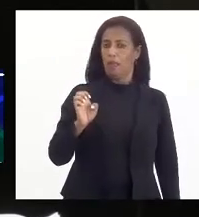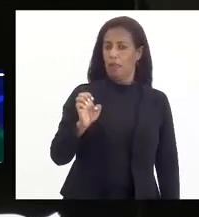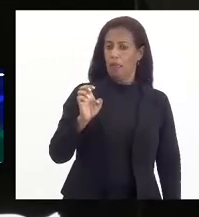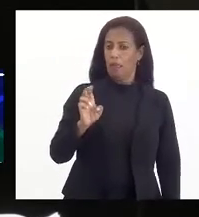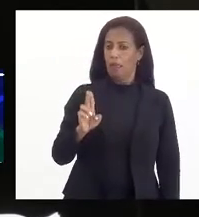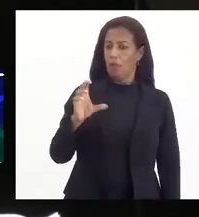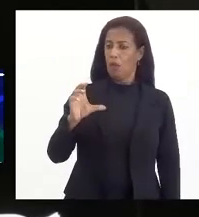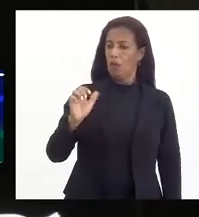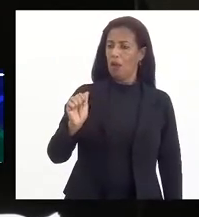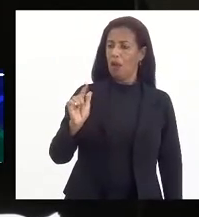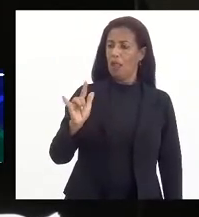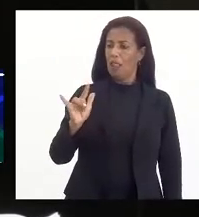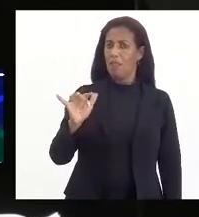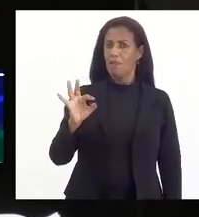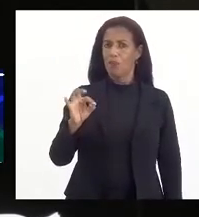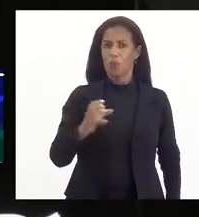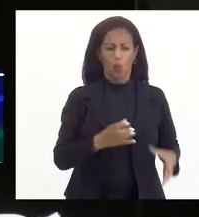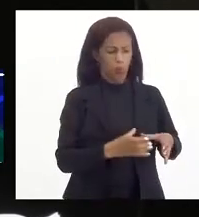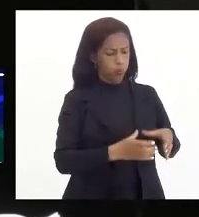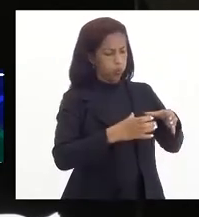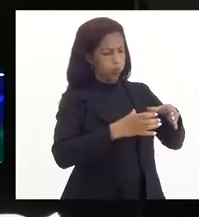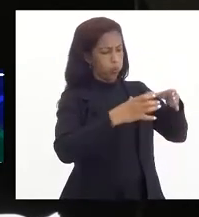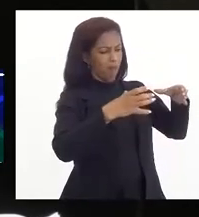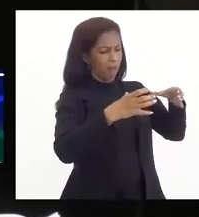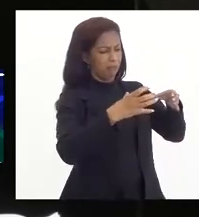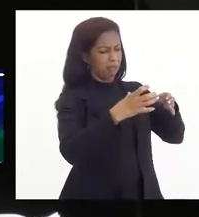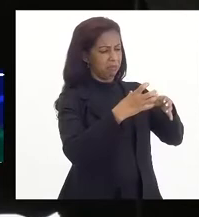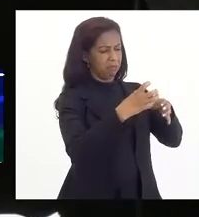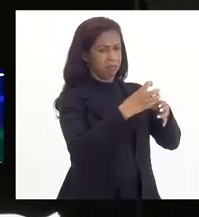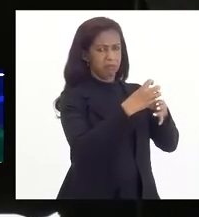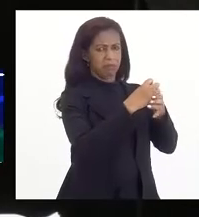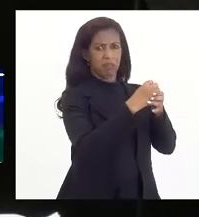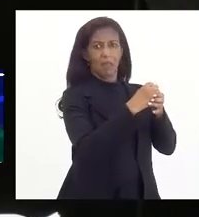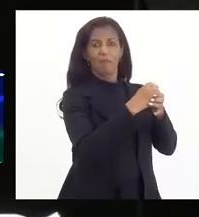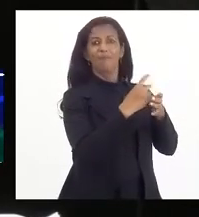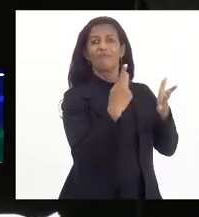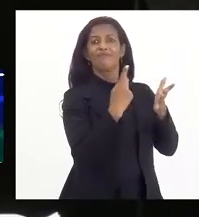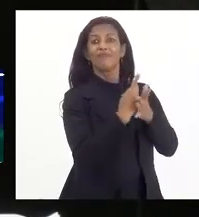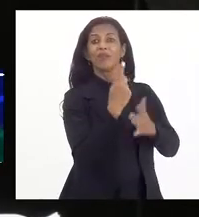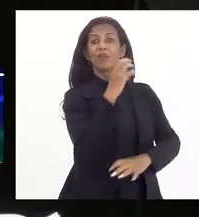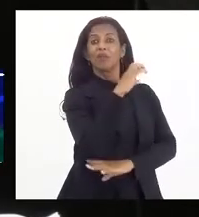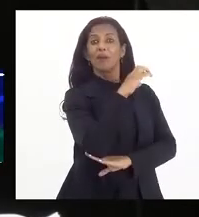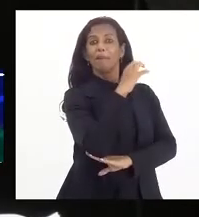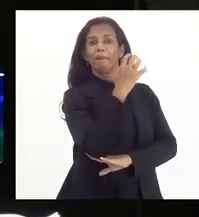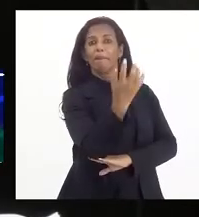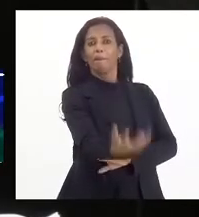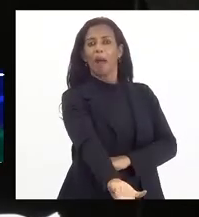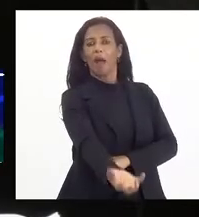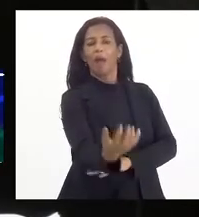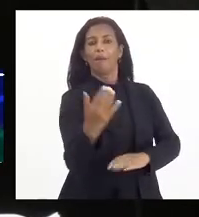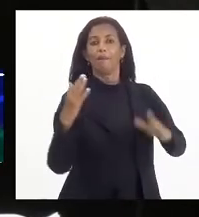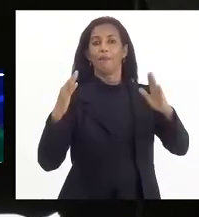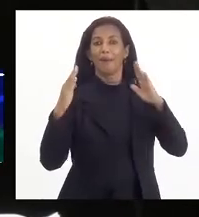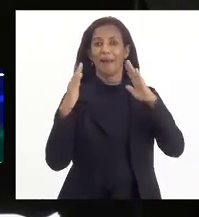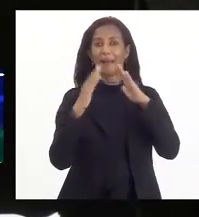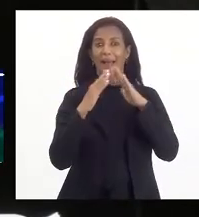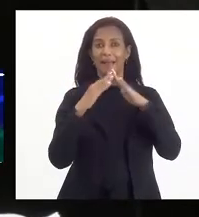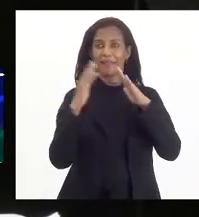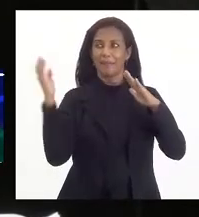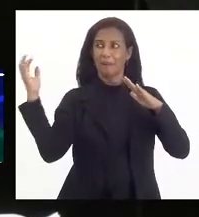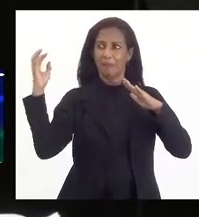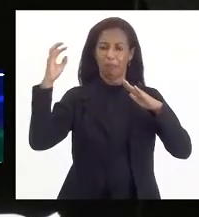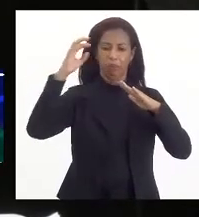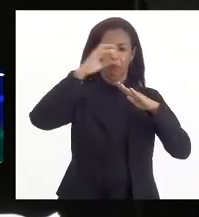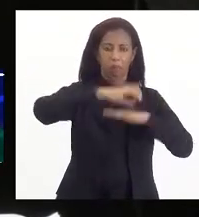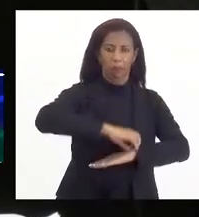ela começa a apodrecer e teve vários cortes que caíram por cima das casas das pessoas então tive que acionar Defesa